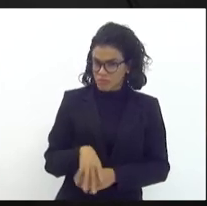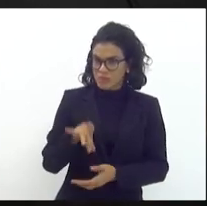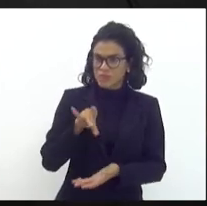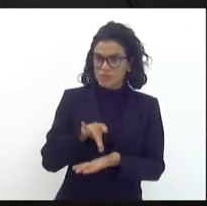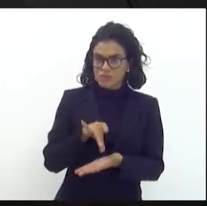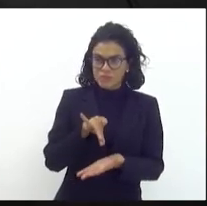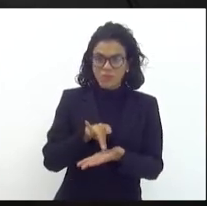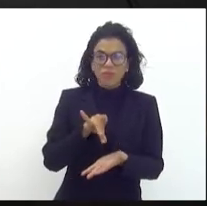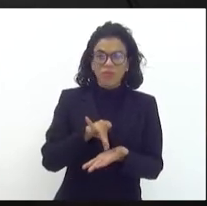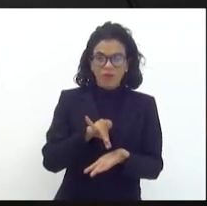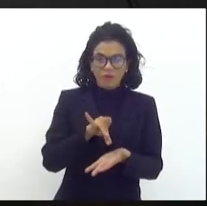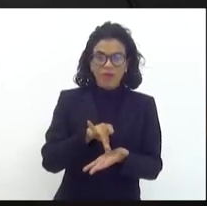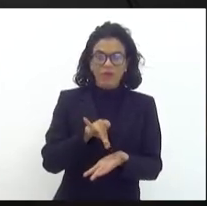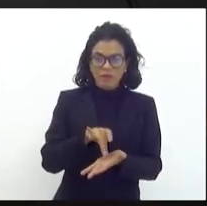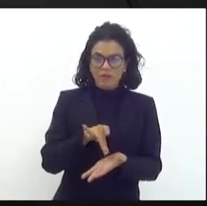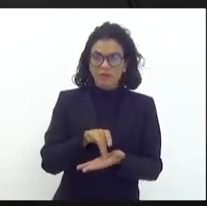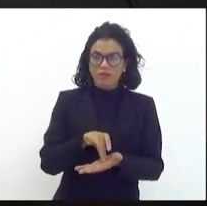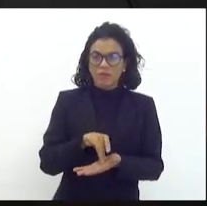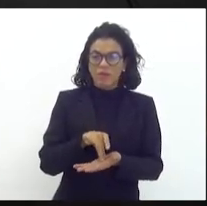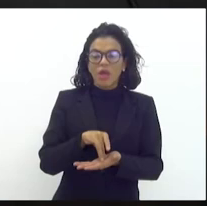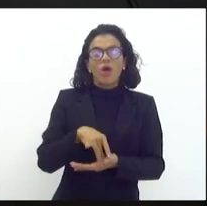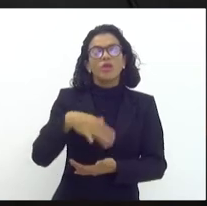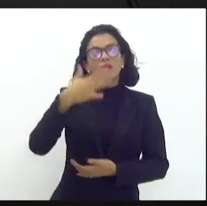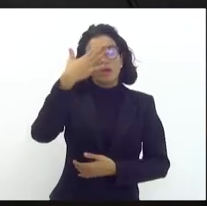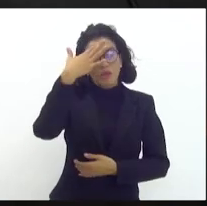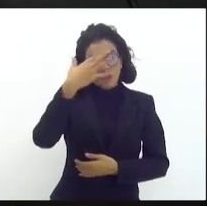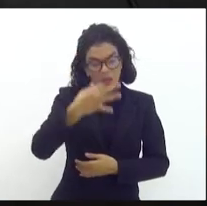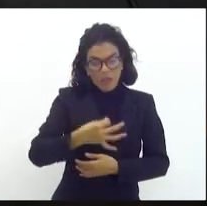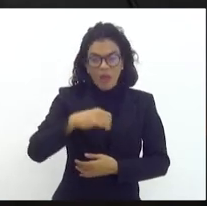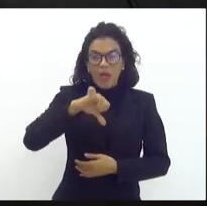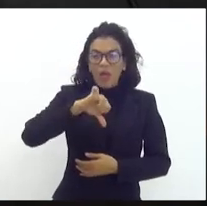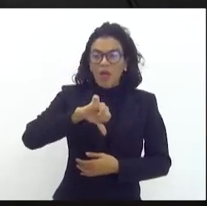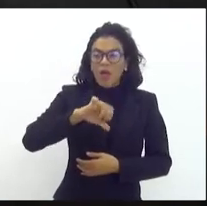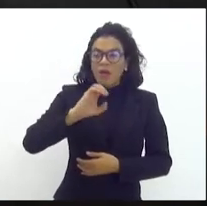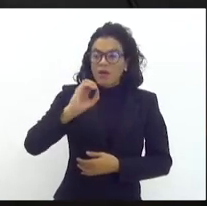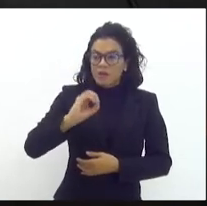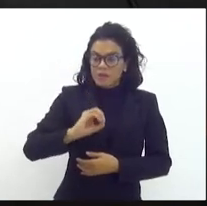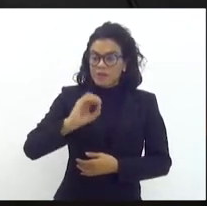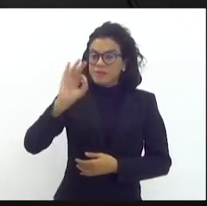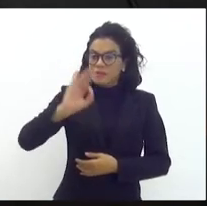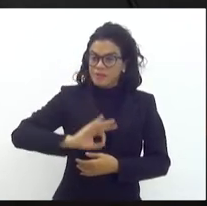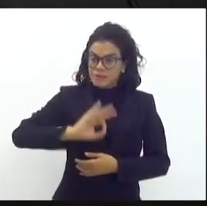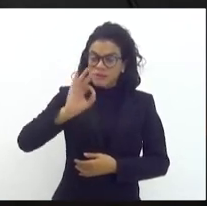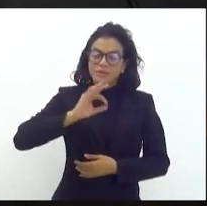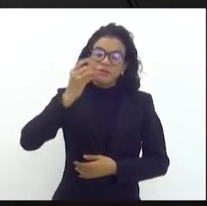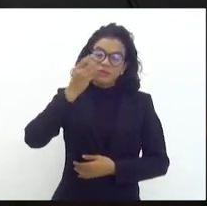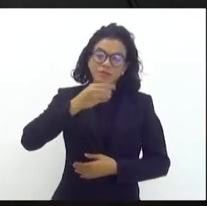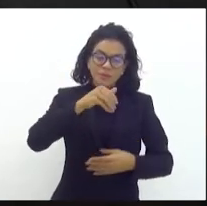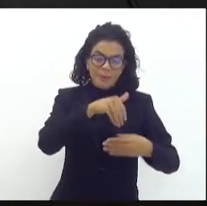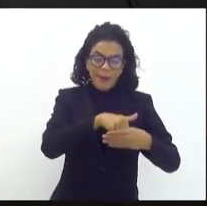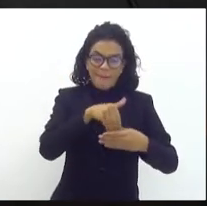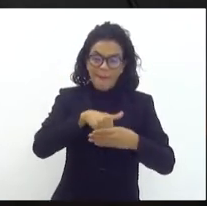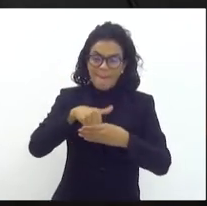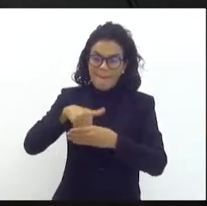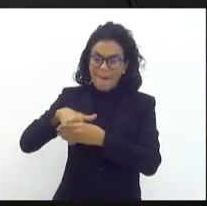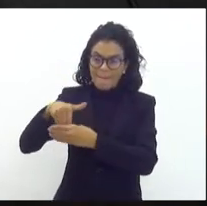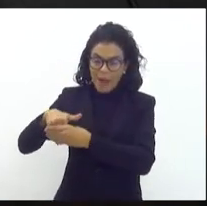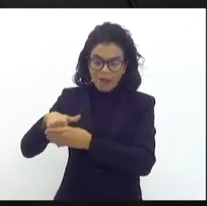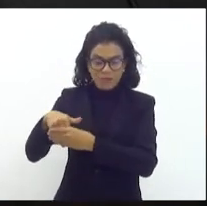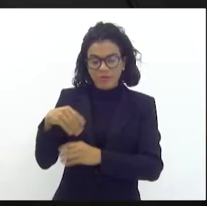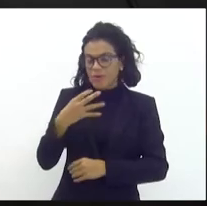e a verdade eu tenho certeza que 90% dos deputados que votaram não não